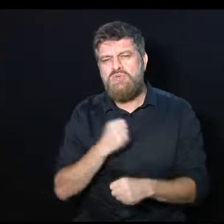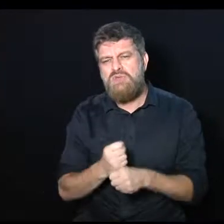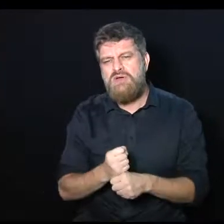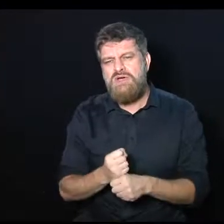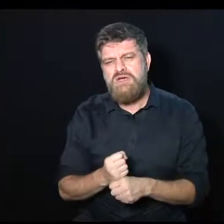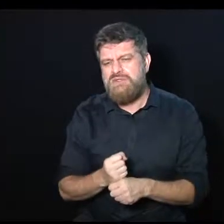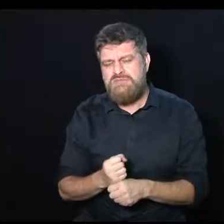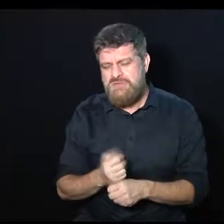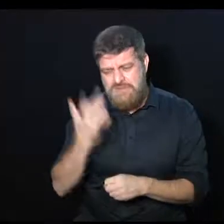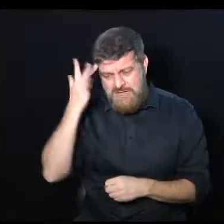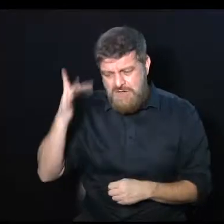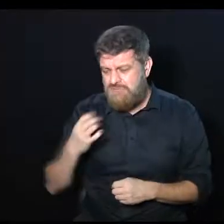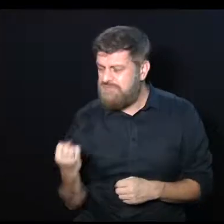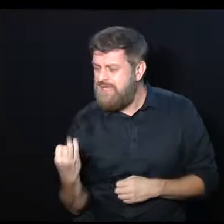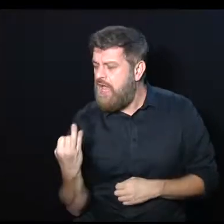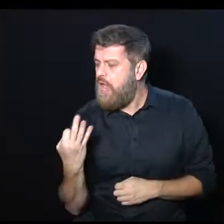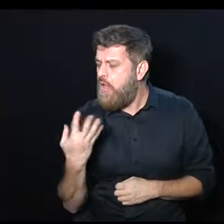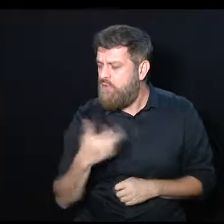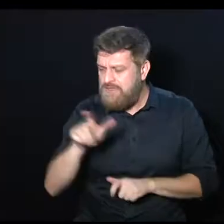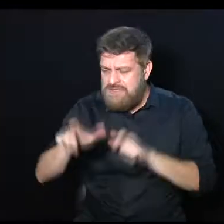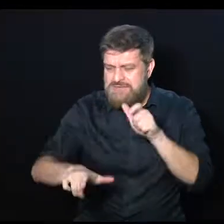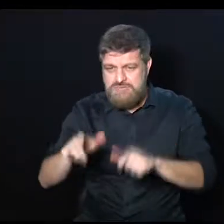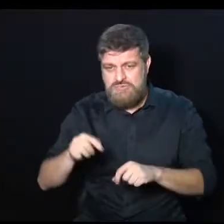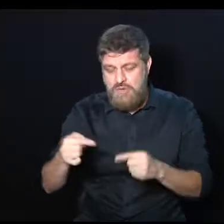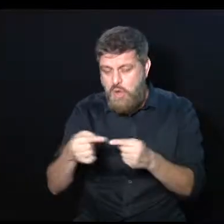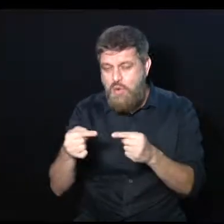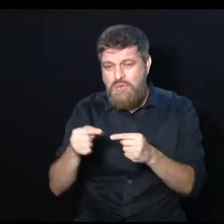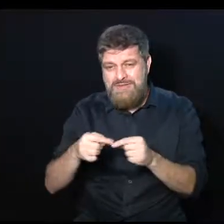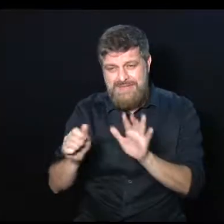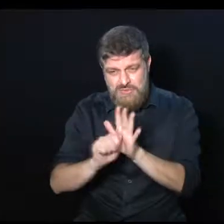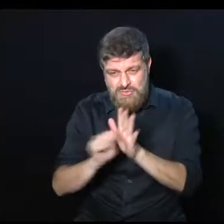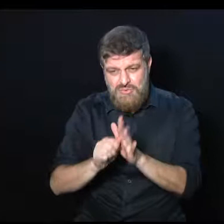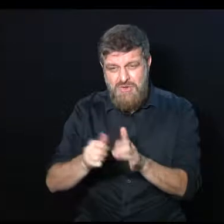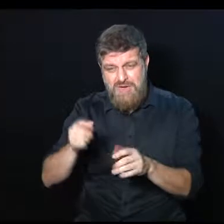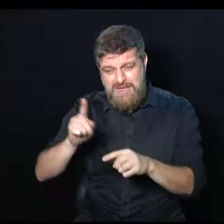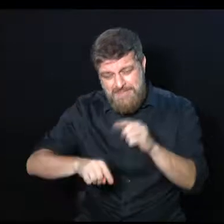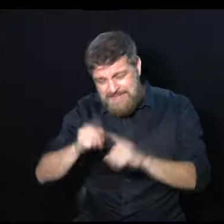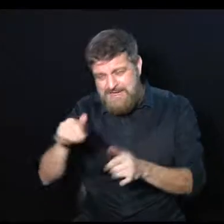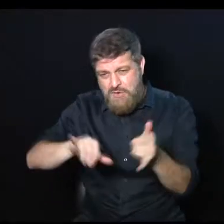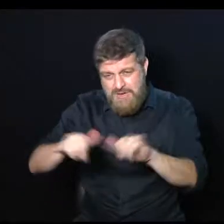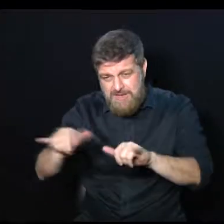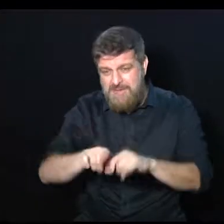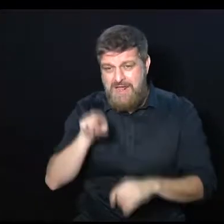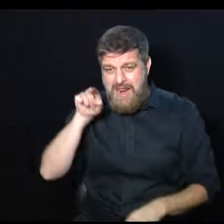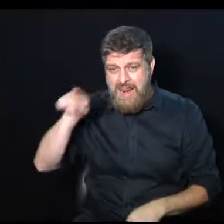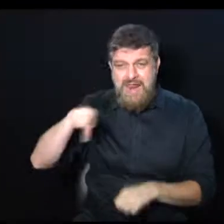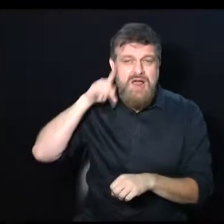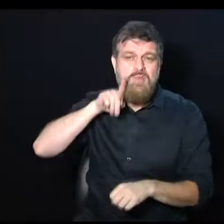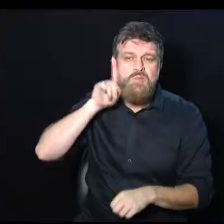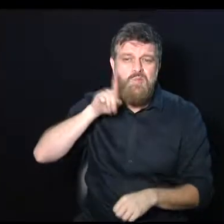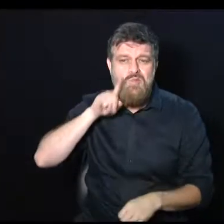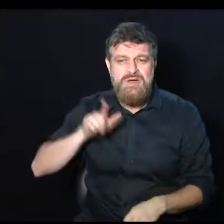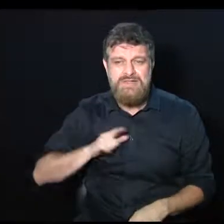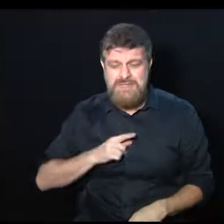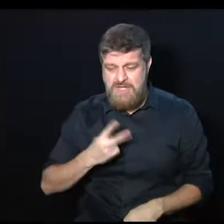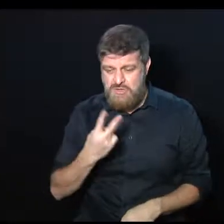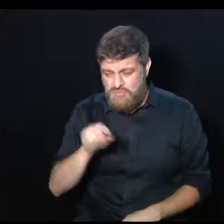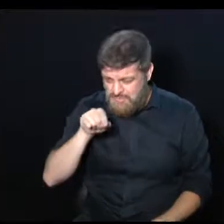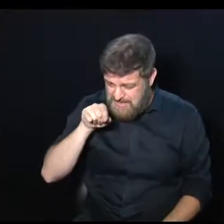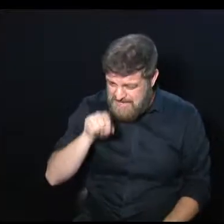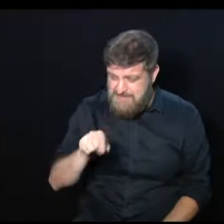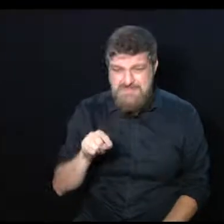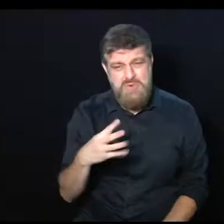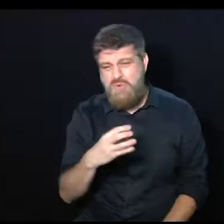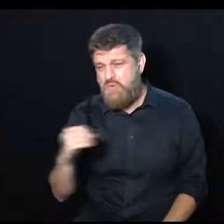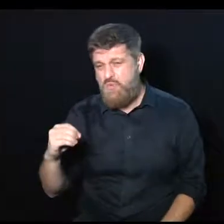dizer hoje quando está chegando, que a gente não tem essa informação real, mas nos Estados Unidos, para vocês terem uma ideia, são 2.400.000 notificações ano dos